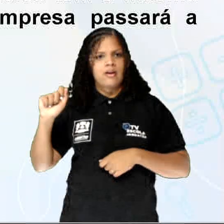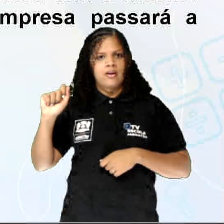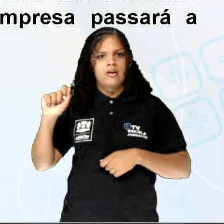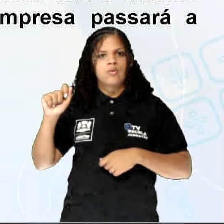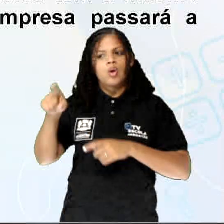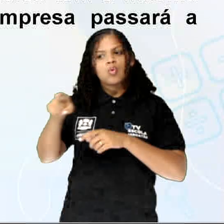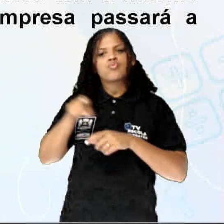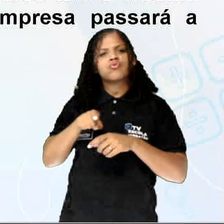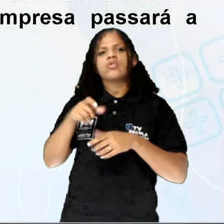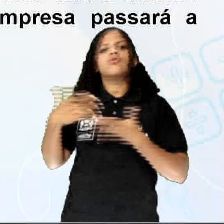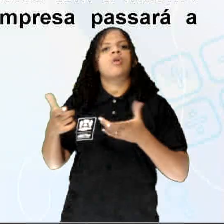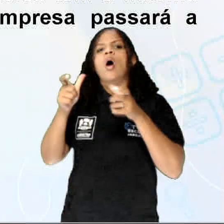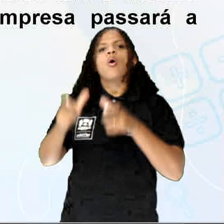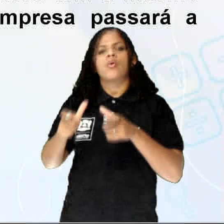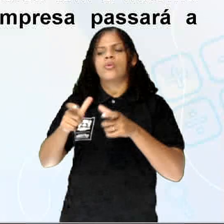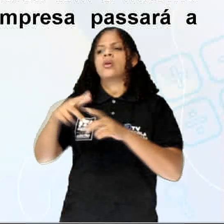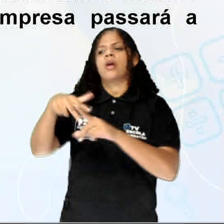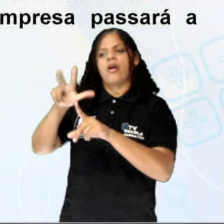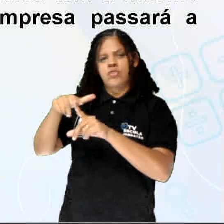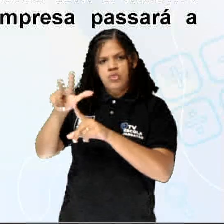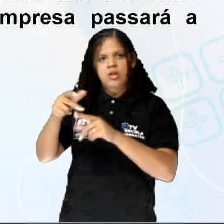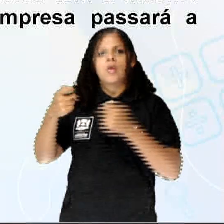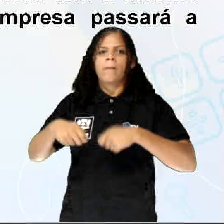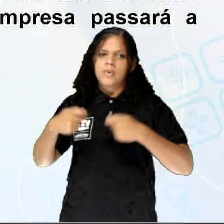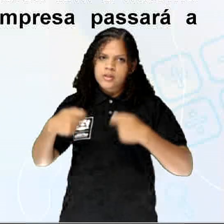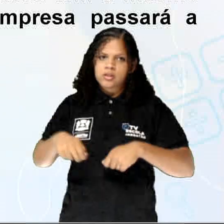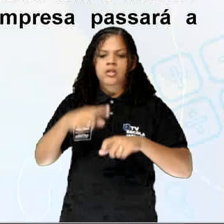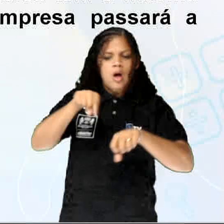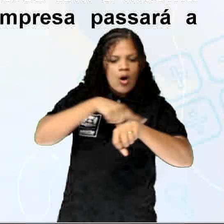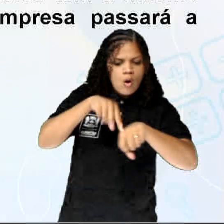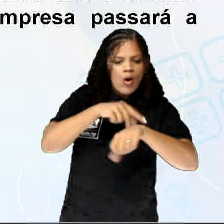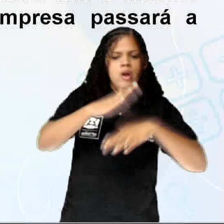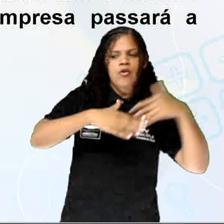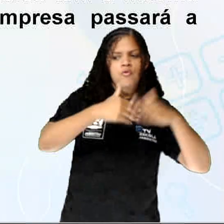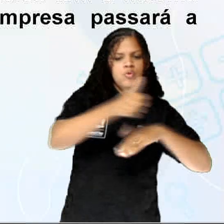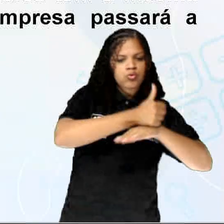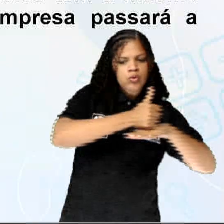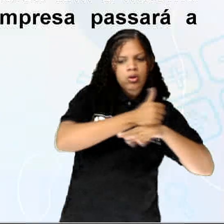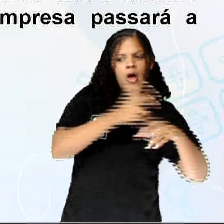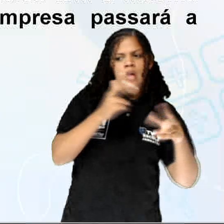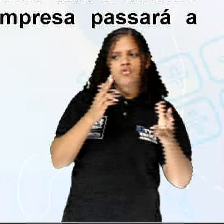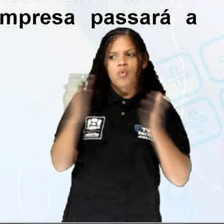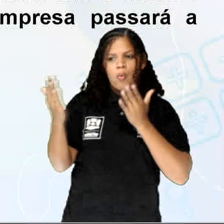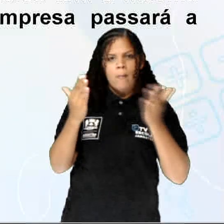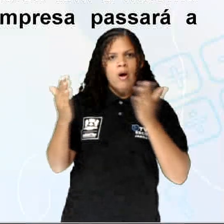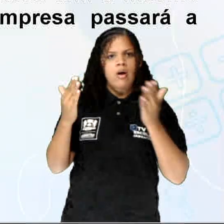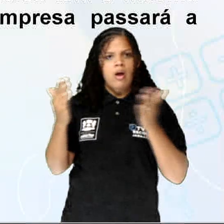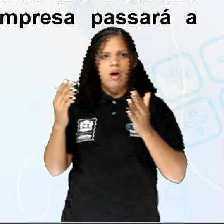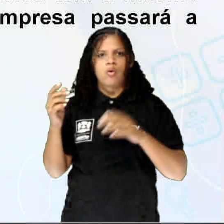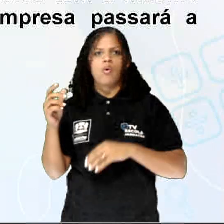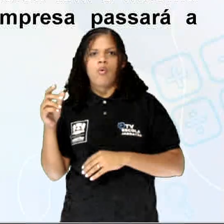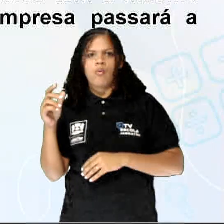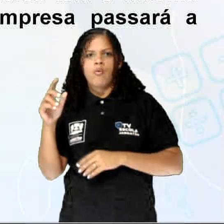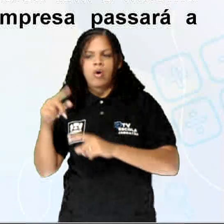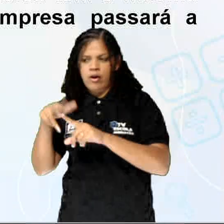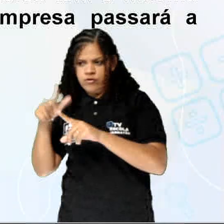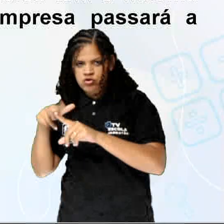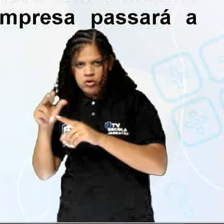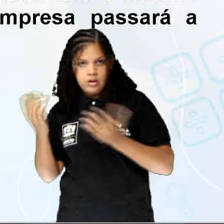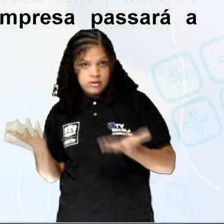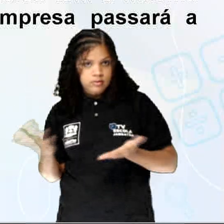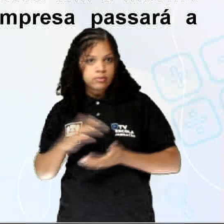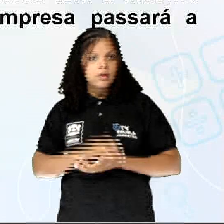nova agora é o seguinte, diminuiu 520 funcionários. Eu não vou colocar 520 ali, né? Eu não vou colocar